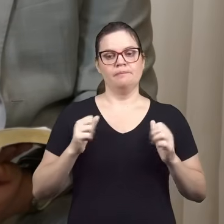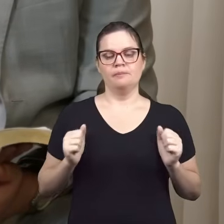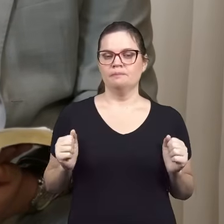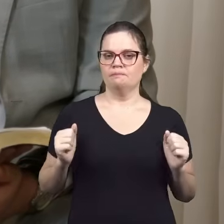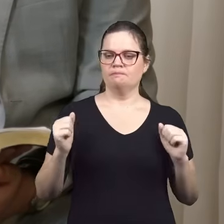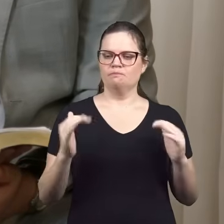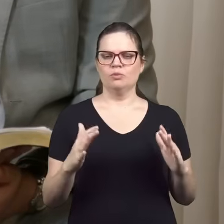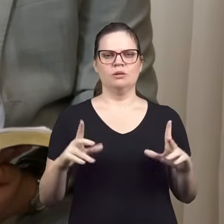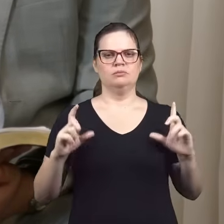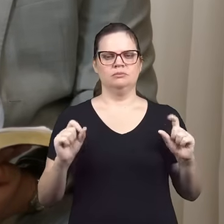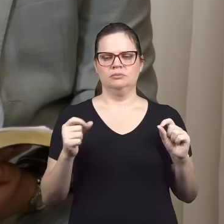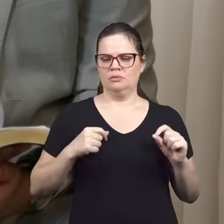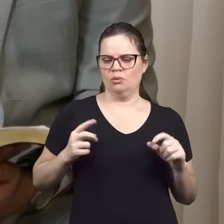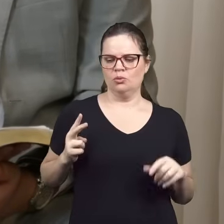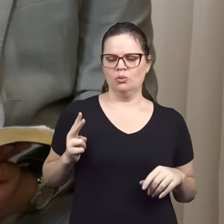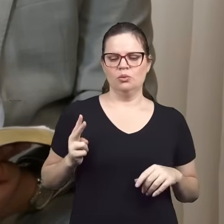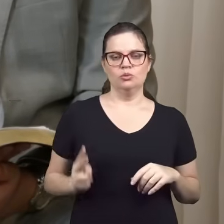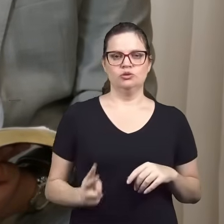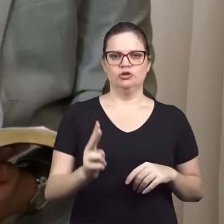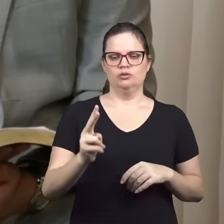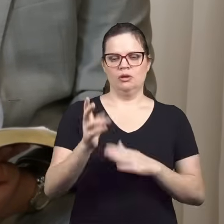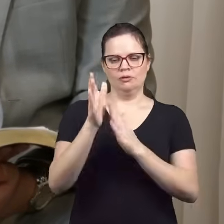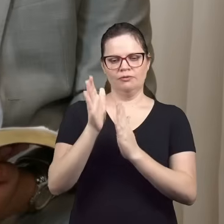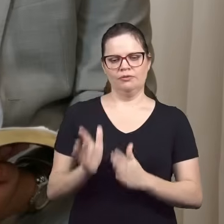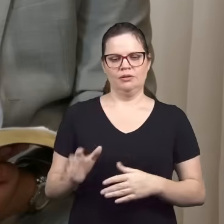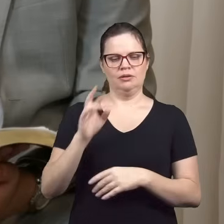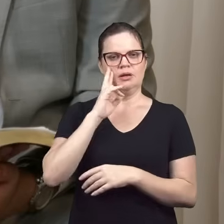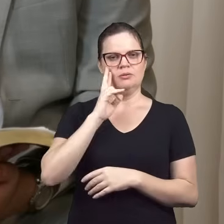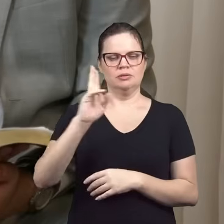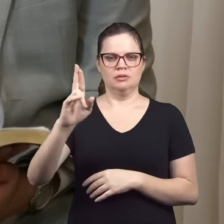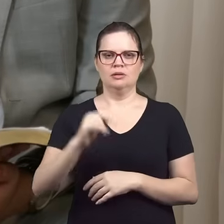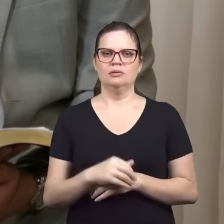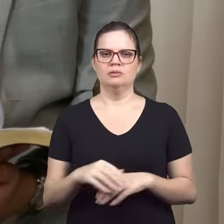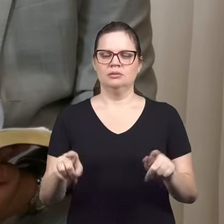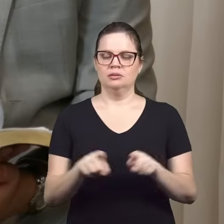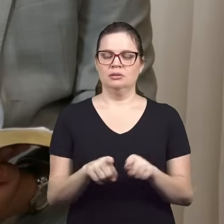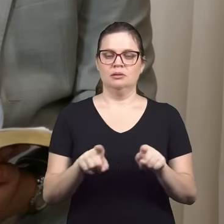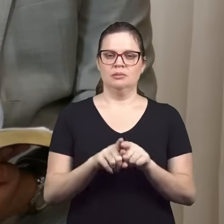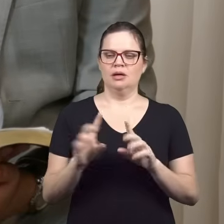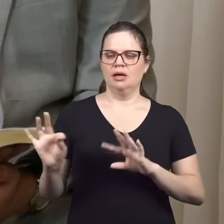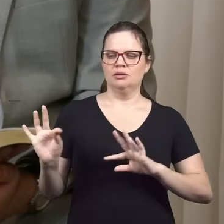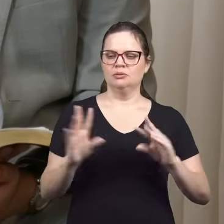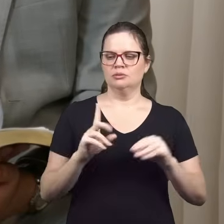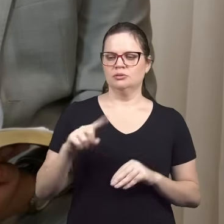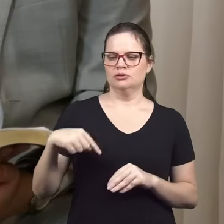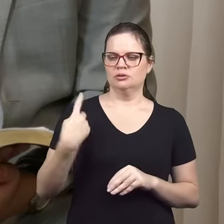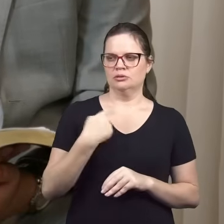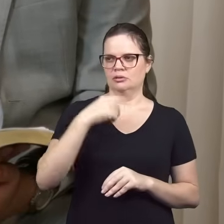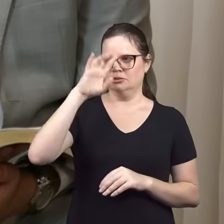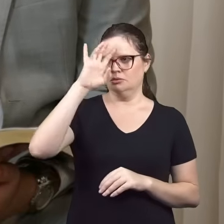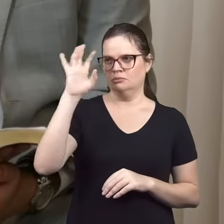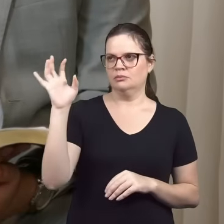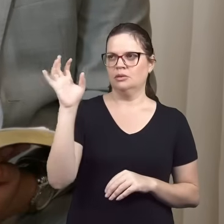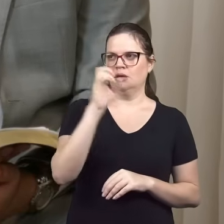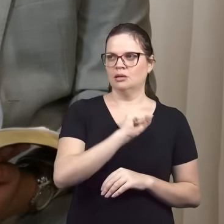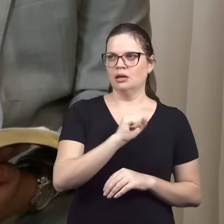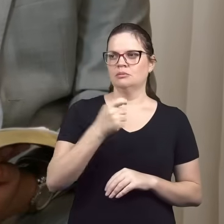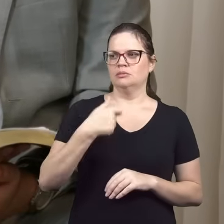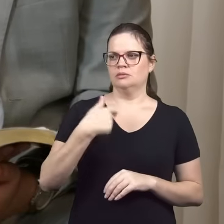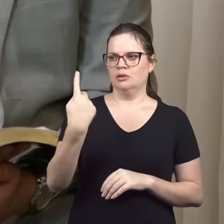de permanecer fiel ao Senhor, fiel àquilo que a gente recebeu, à herança que um dia a gente